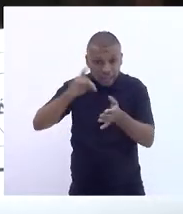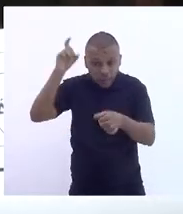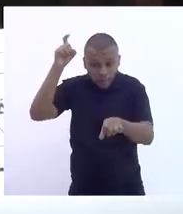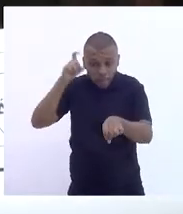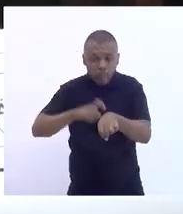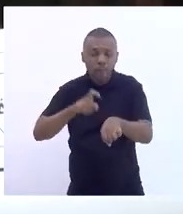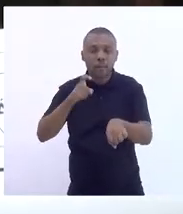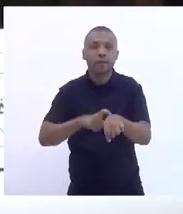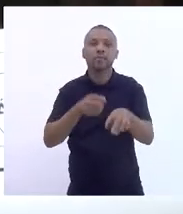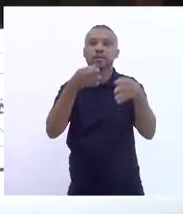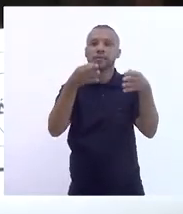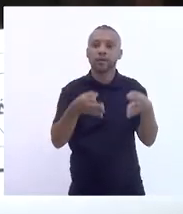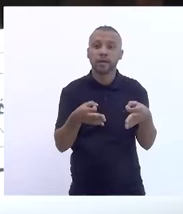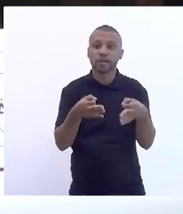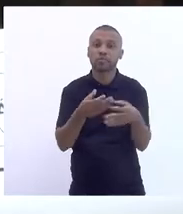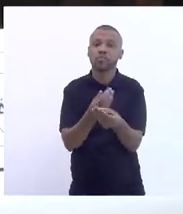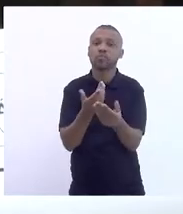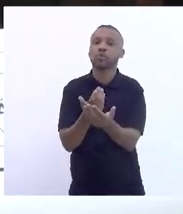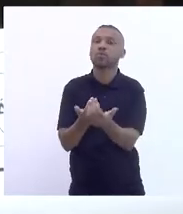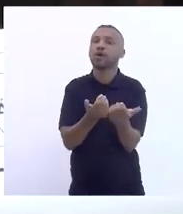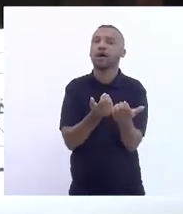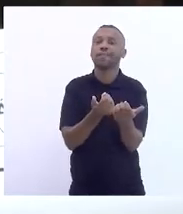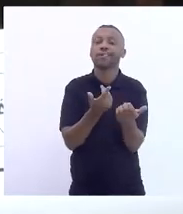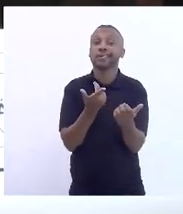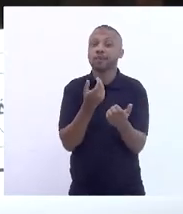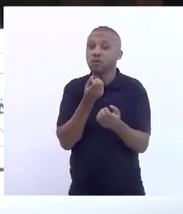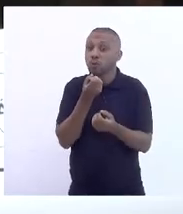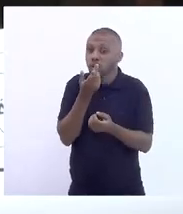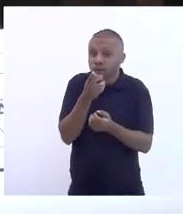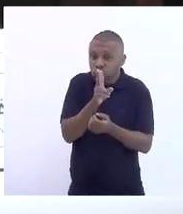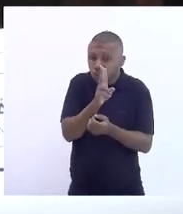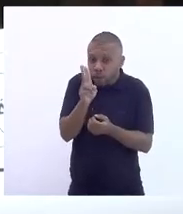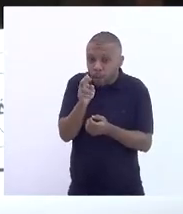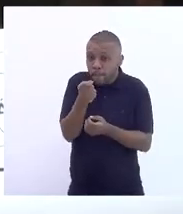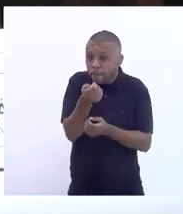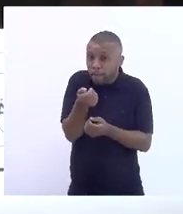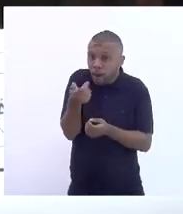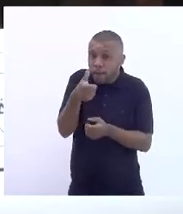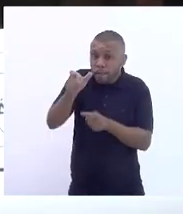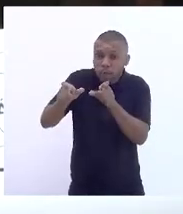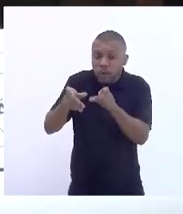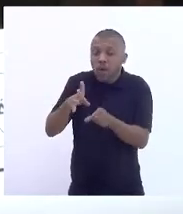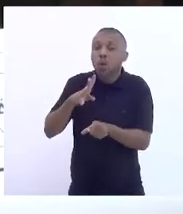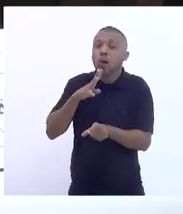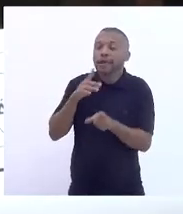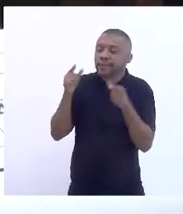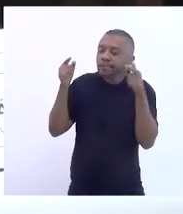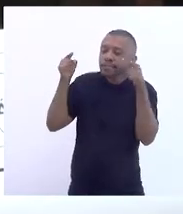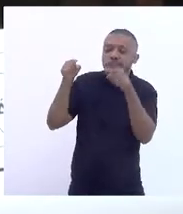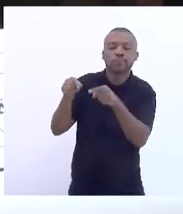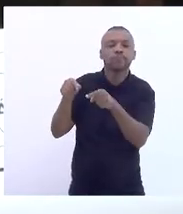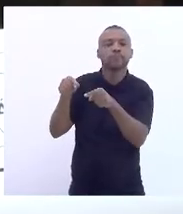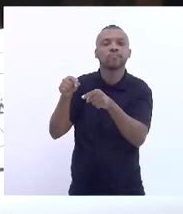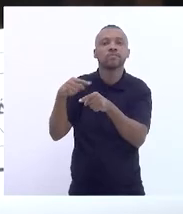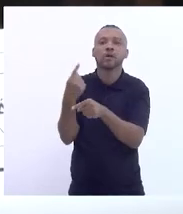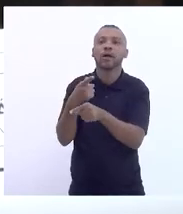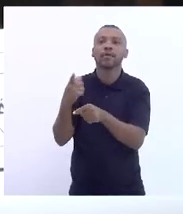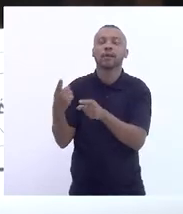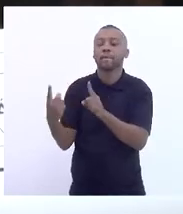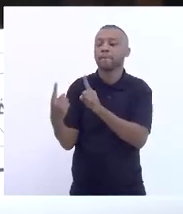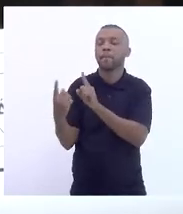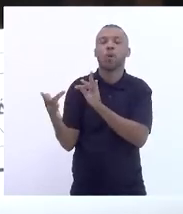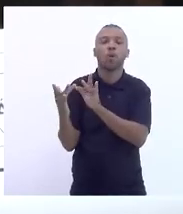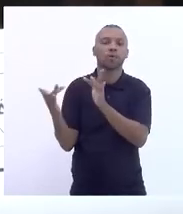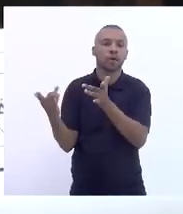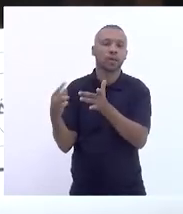jovens cujos nomes não serão divulgados os nomes poucas pessoas conheceram mas nós que estamos vocês estão próximos nós que recebemos